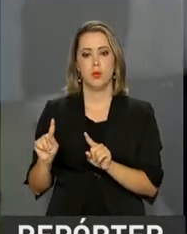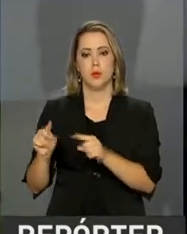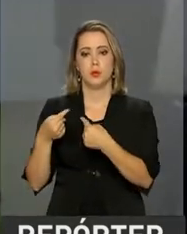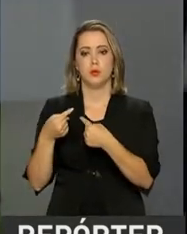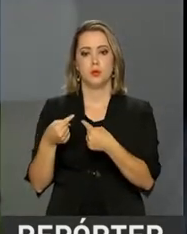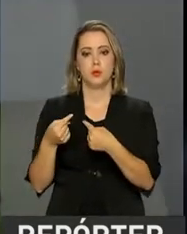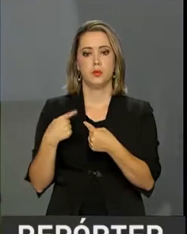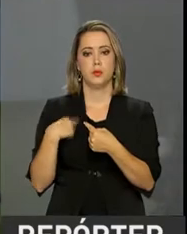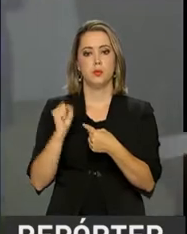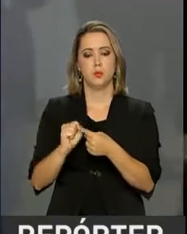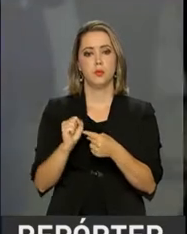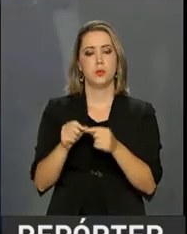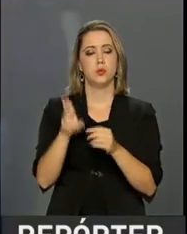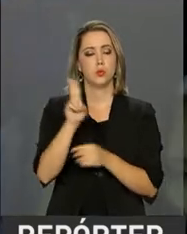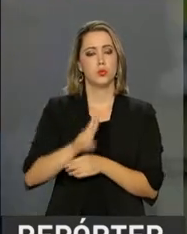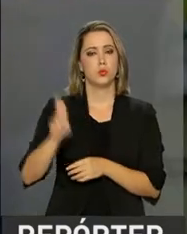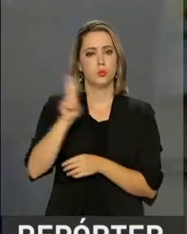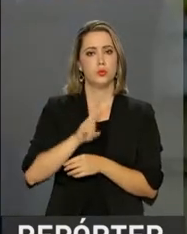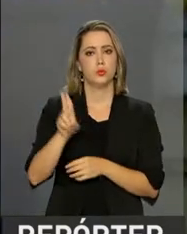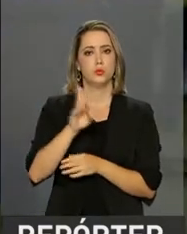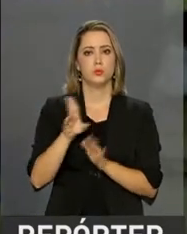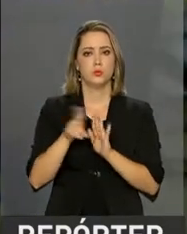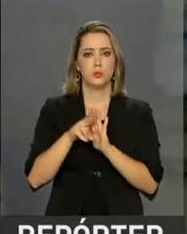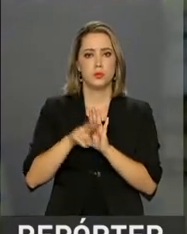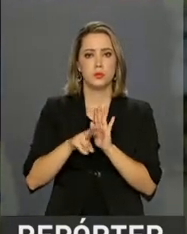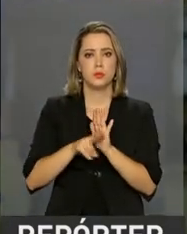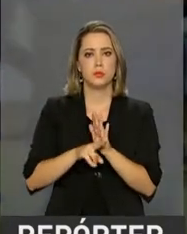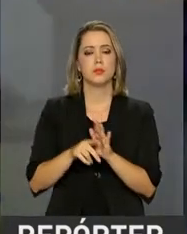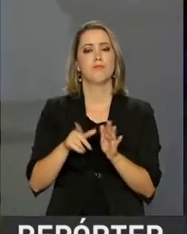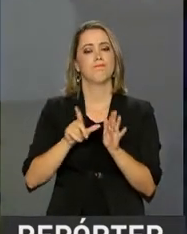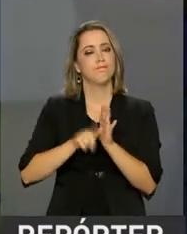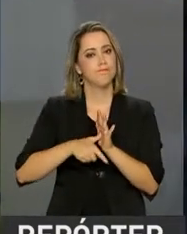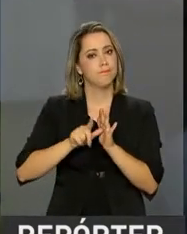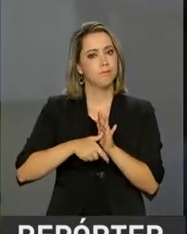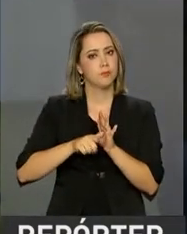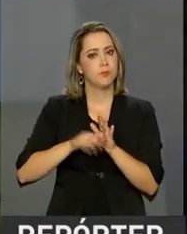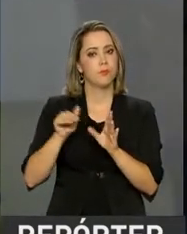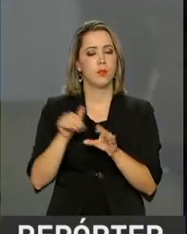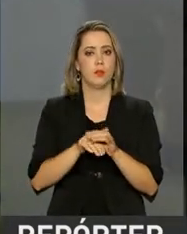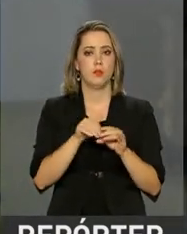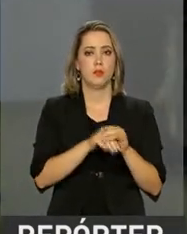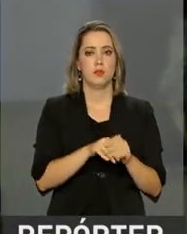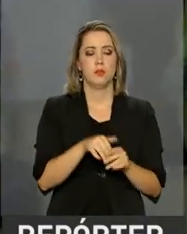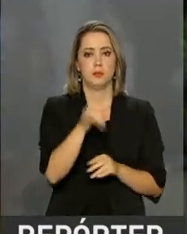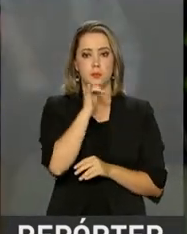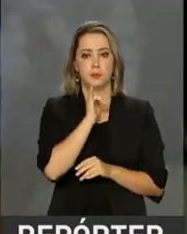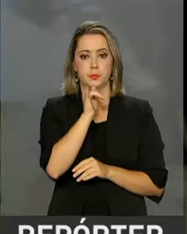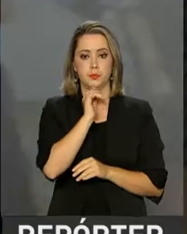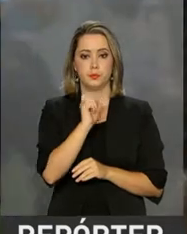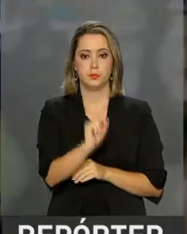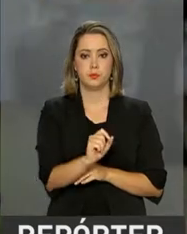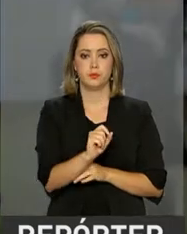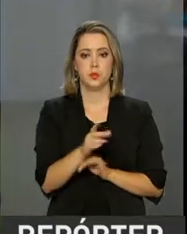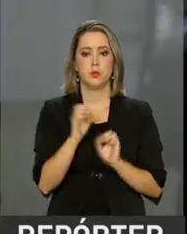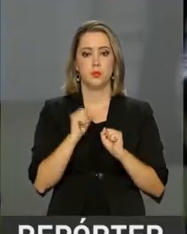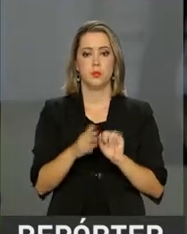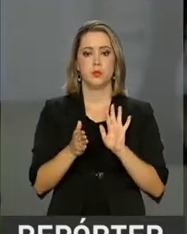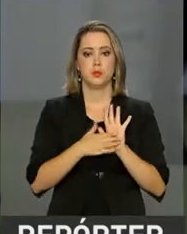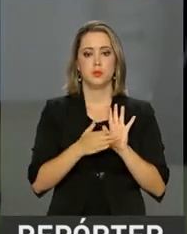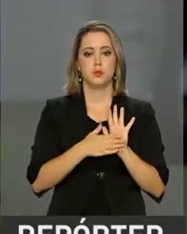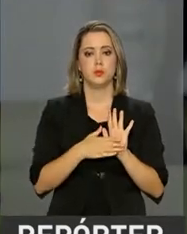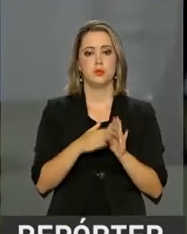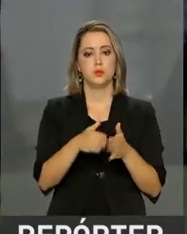dos instrumentos regimentais para tentar postergar a votação por exemplo ela pode apresentar um requerimento